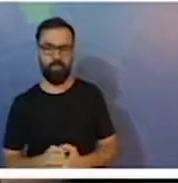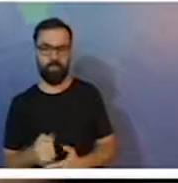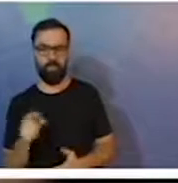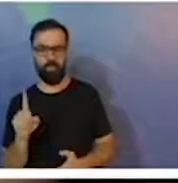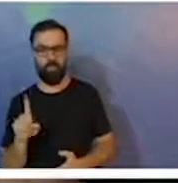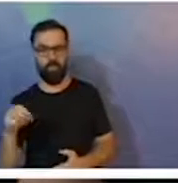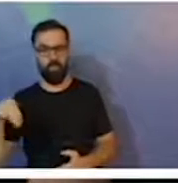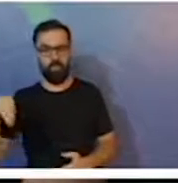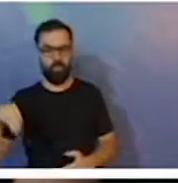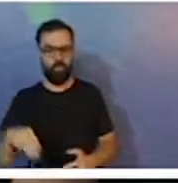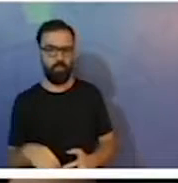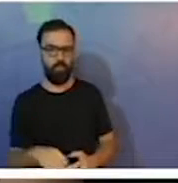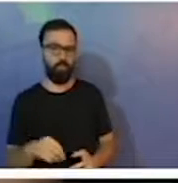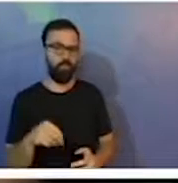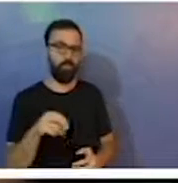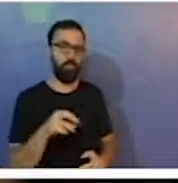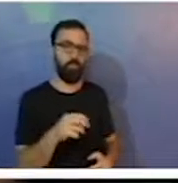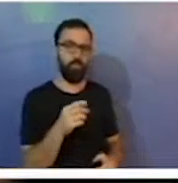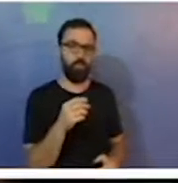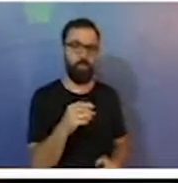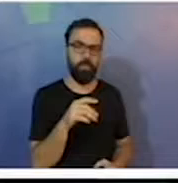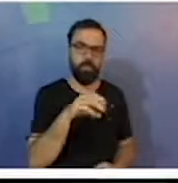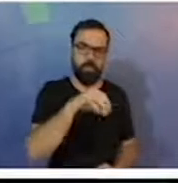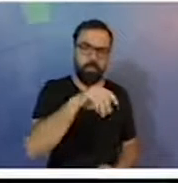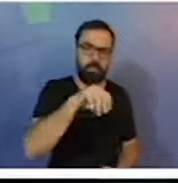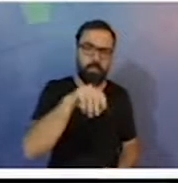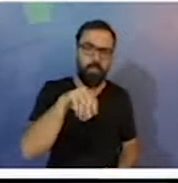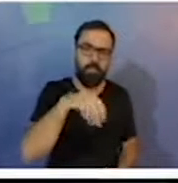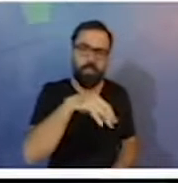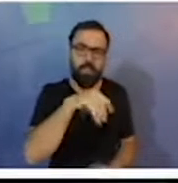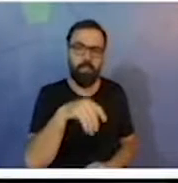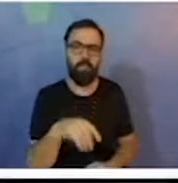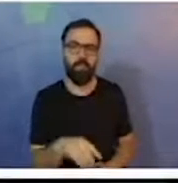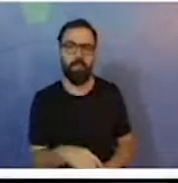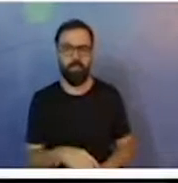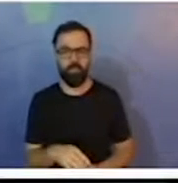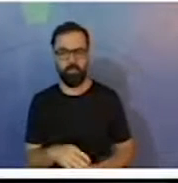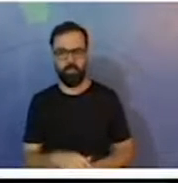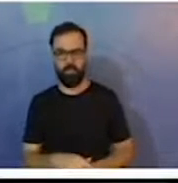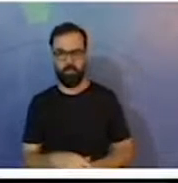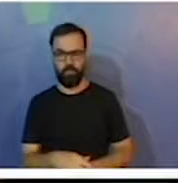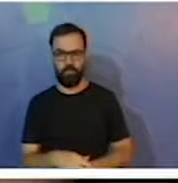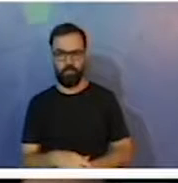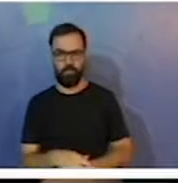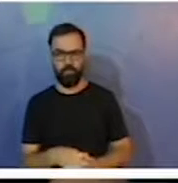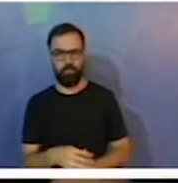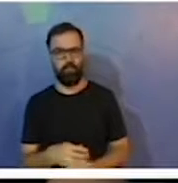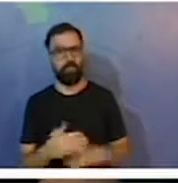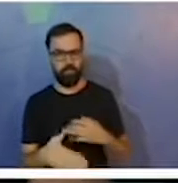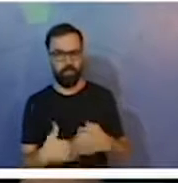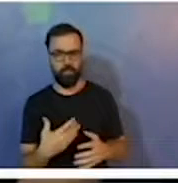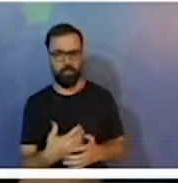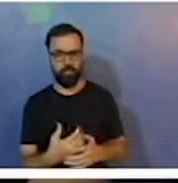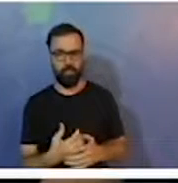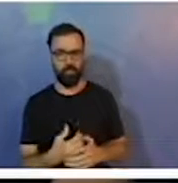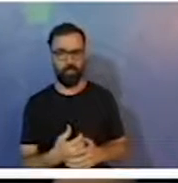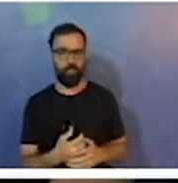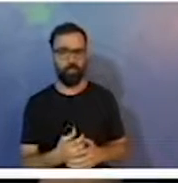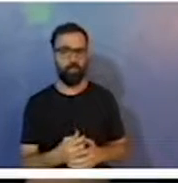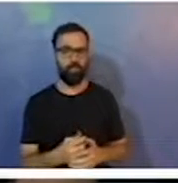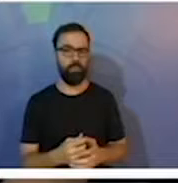finalmente o perfume com uma pitada de canela final quer dizer que era no final do tempo em seguida